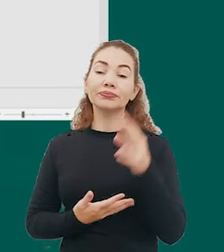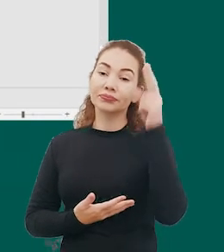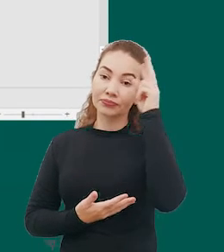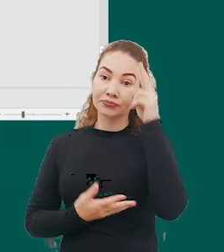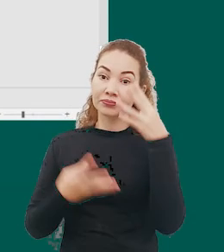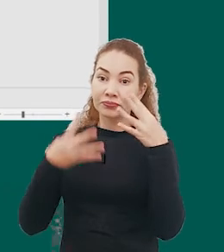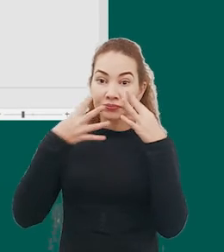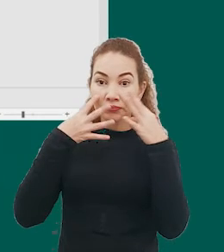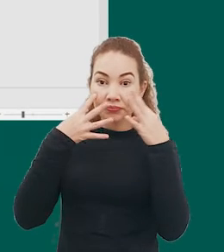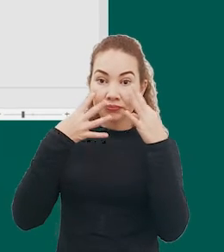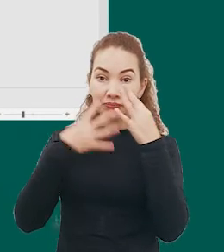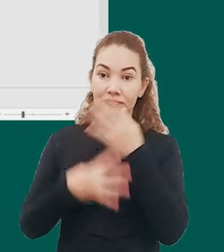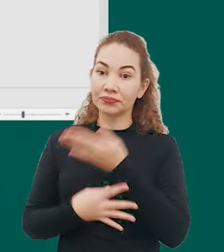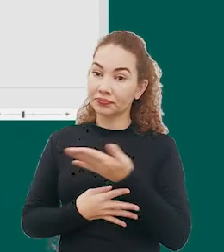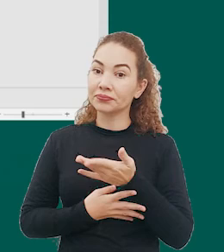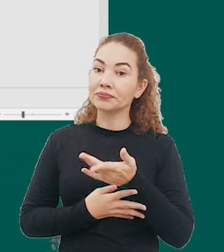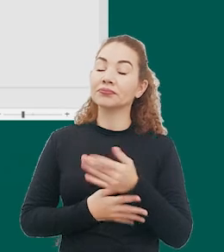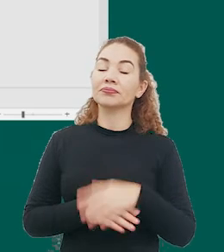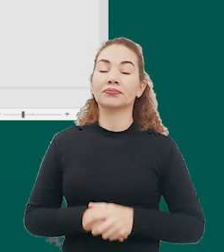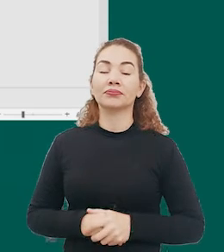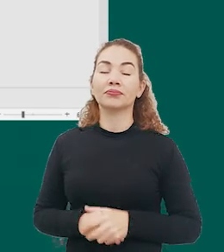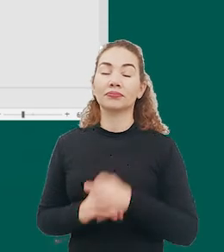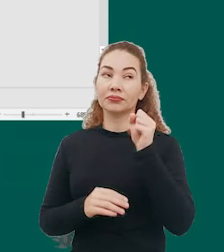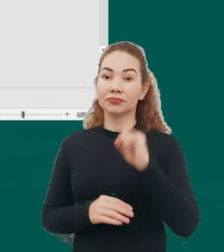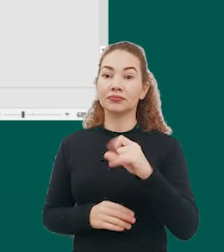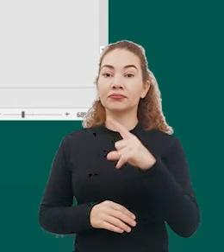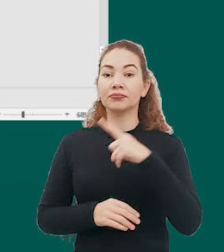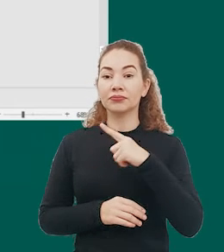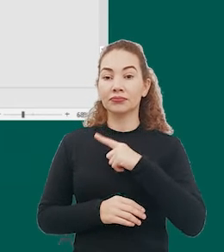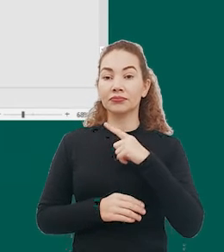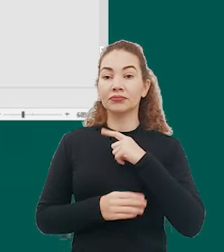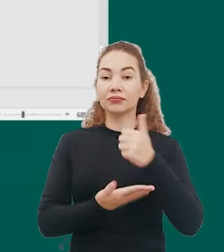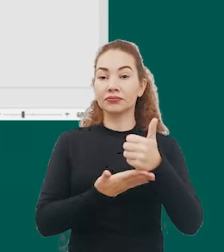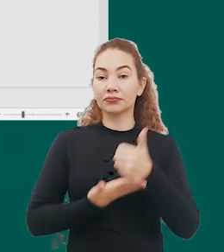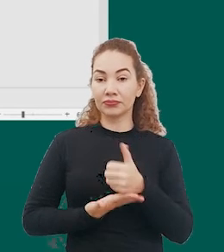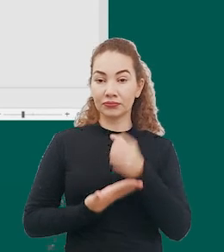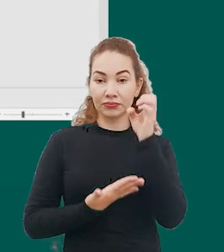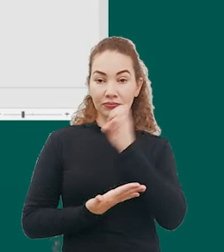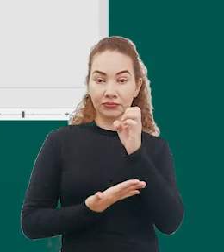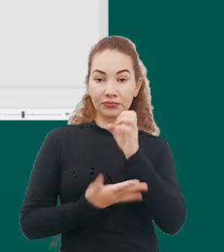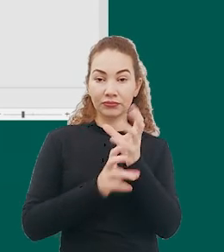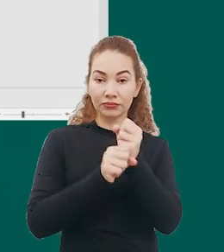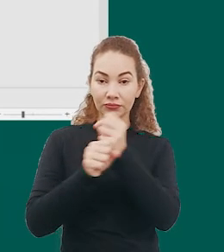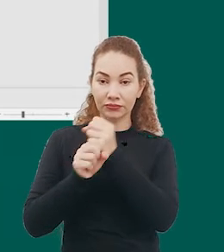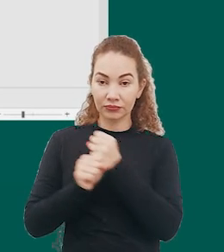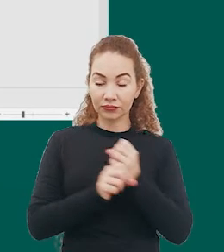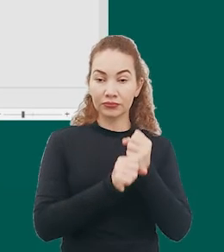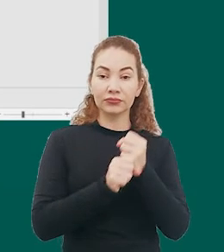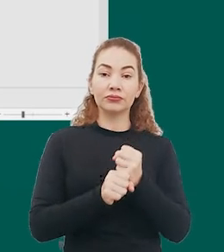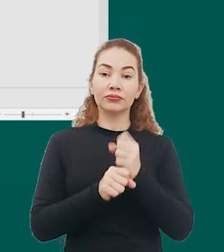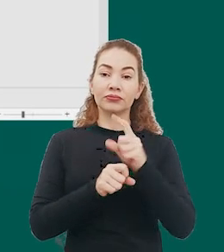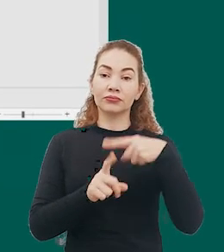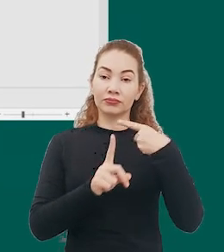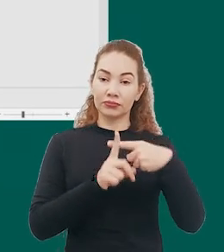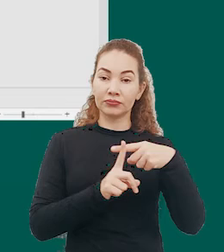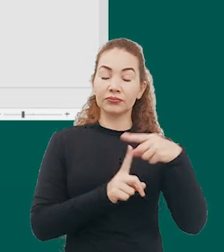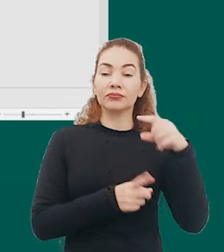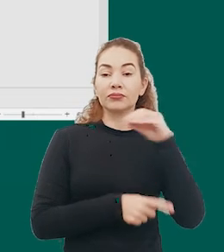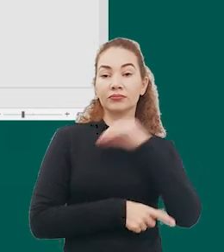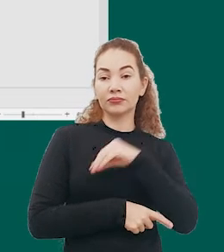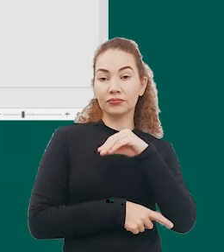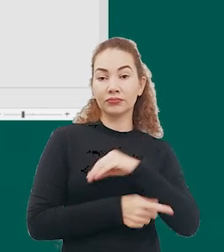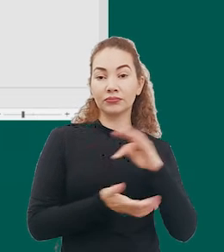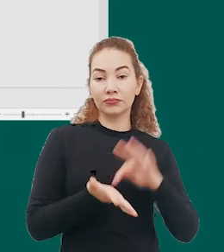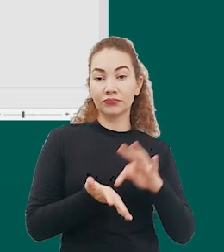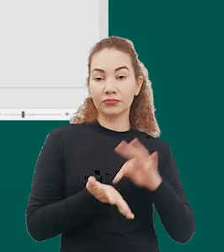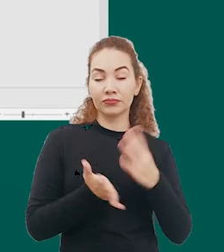fiquem atentos em relação a isso. Se eu tiver auxílio emergencial, somando meu auxílio emergencial mais o meu rendimento